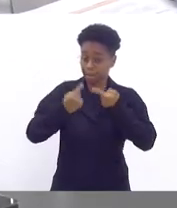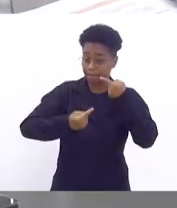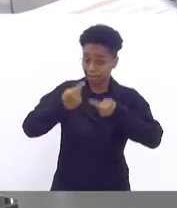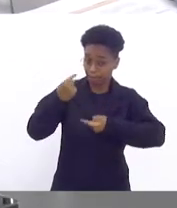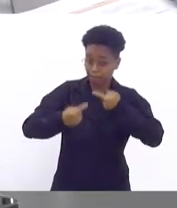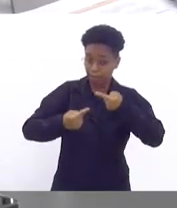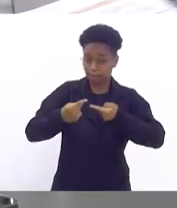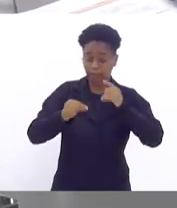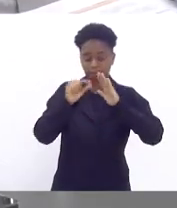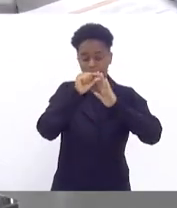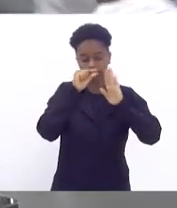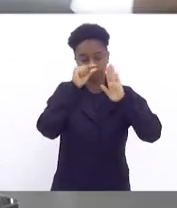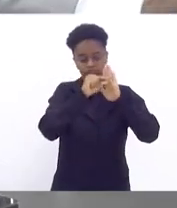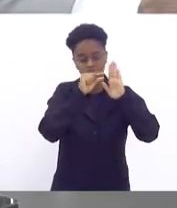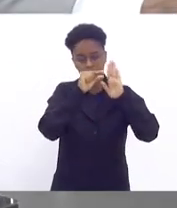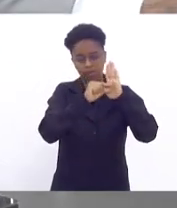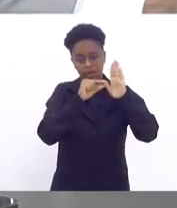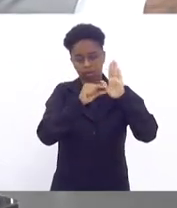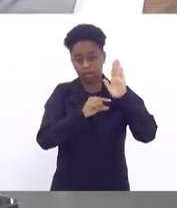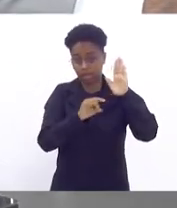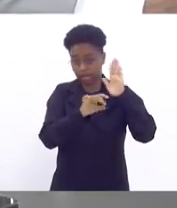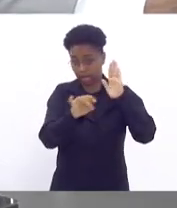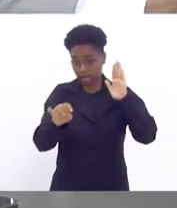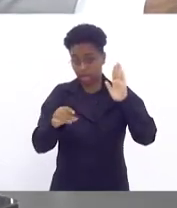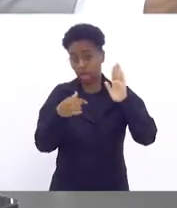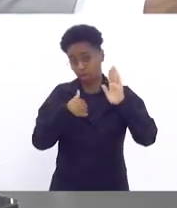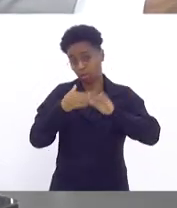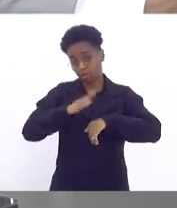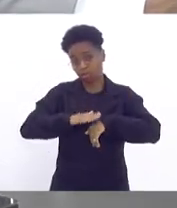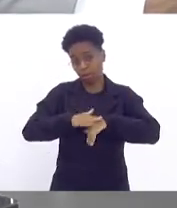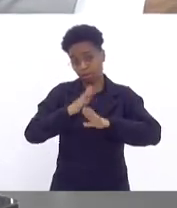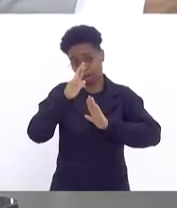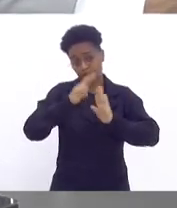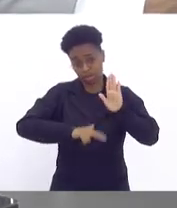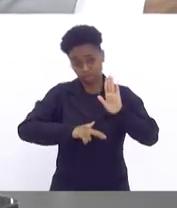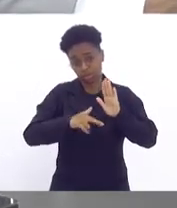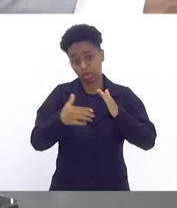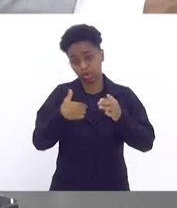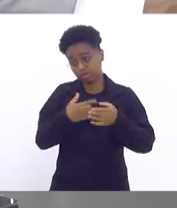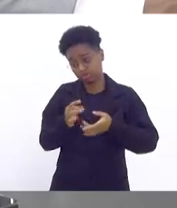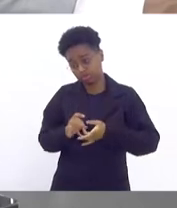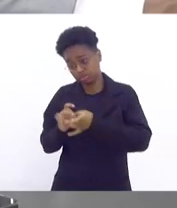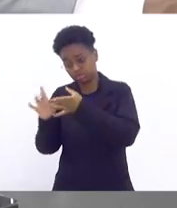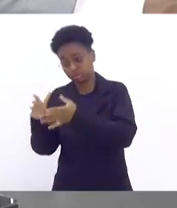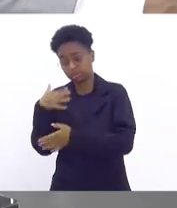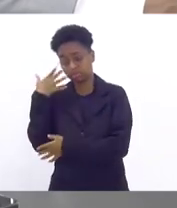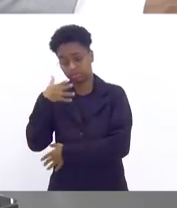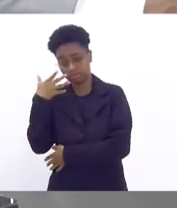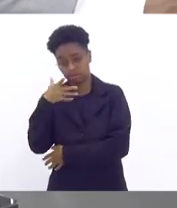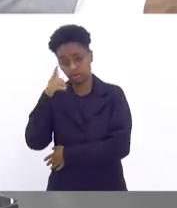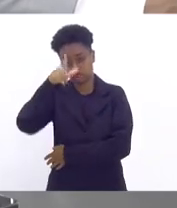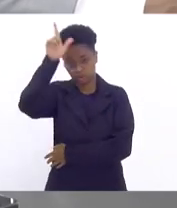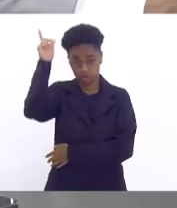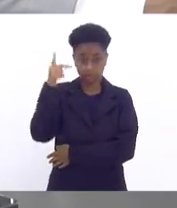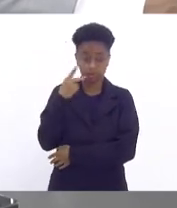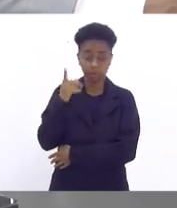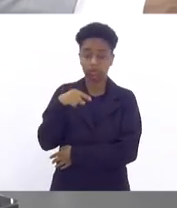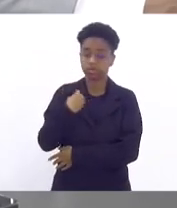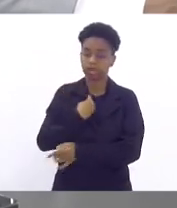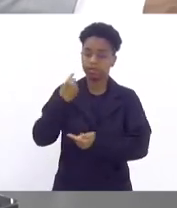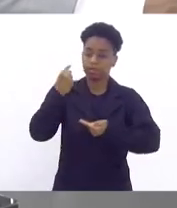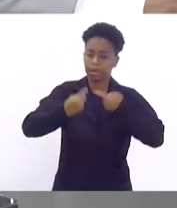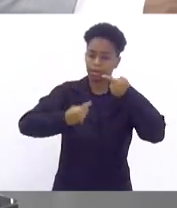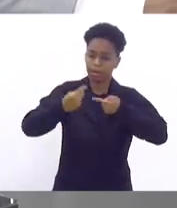emenda por emenda mesmo sendo relator mas passei a palavra do deputado Luiz Paulo como autor que a gente discutiu e debateu emenda por emenda